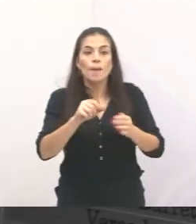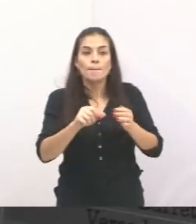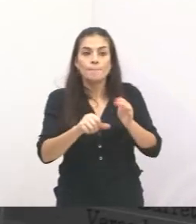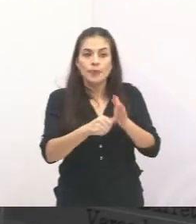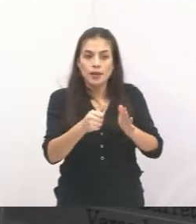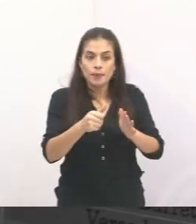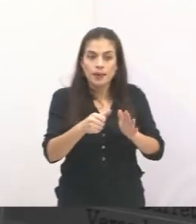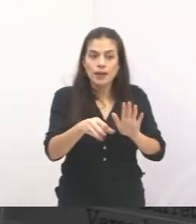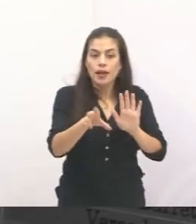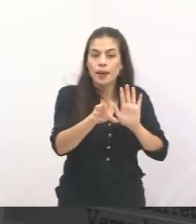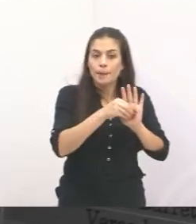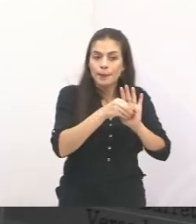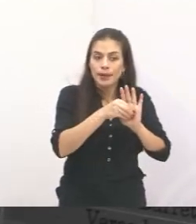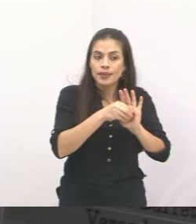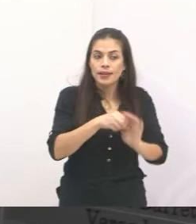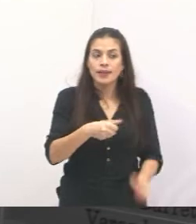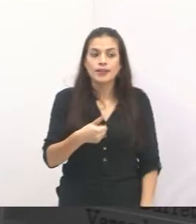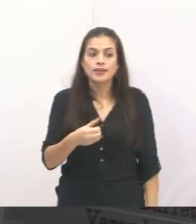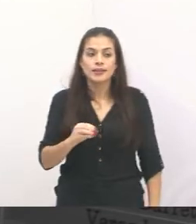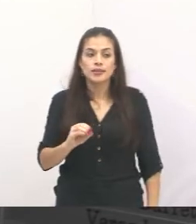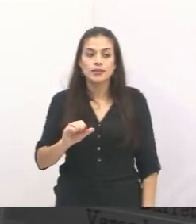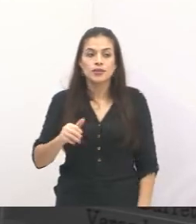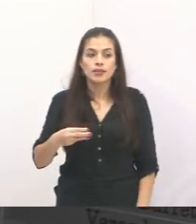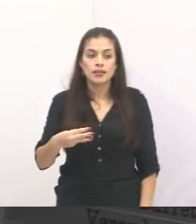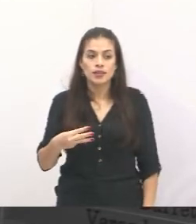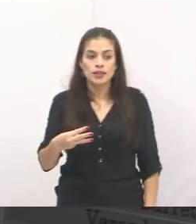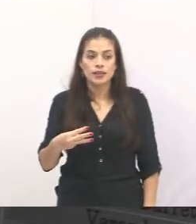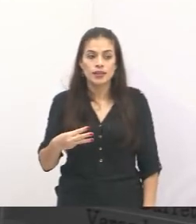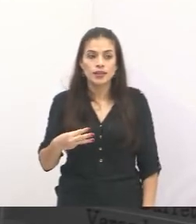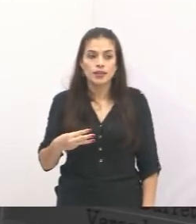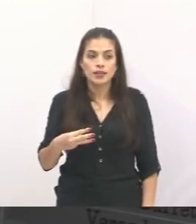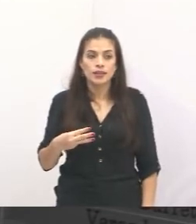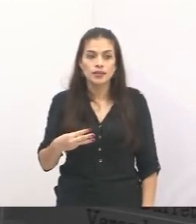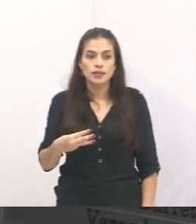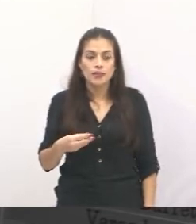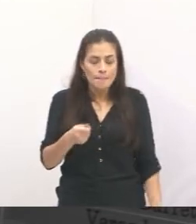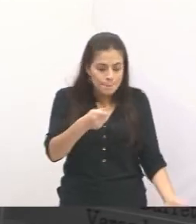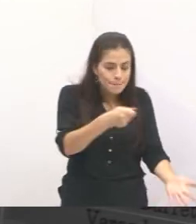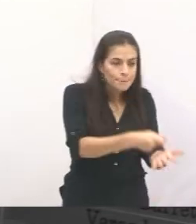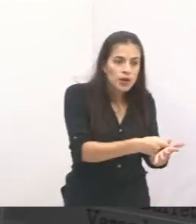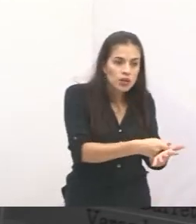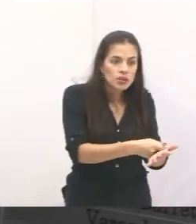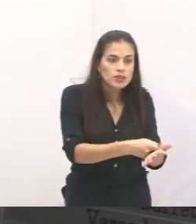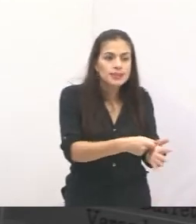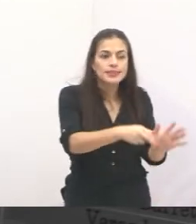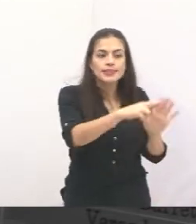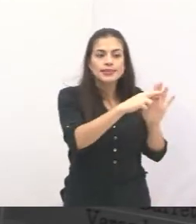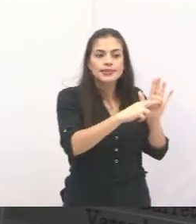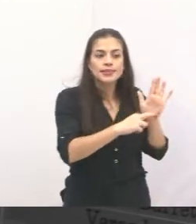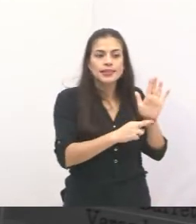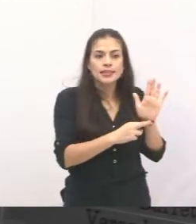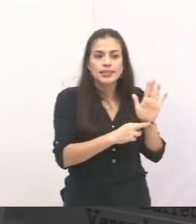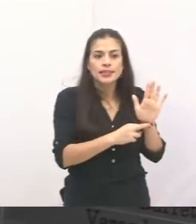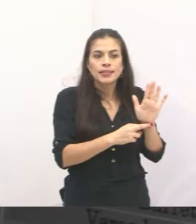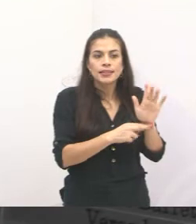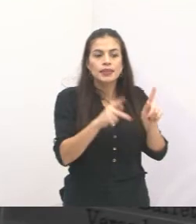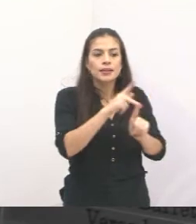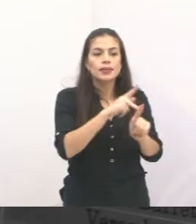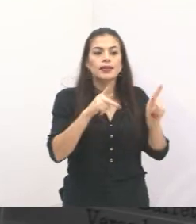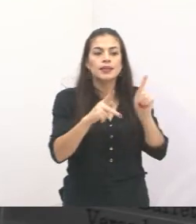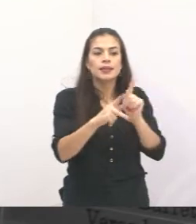de 2019, que ela impôs regras no sistema previdenciário do regime geral, do